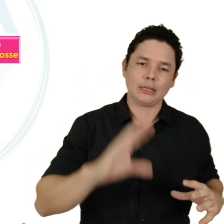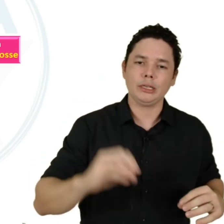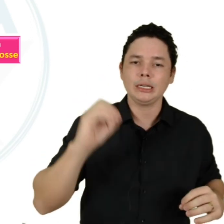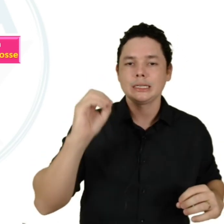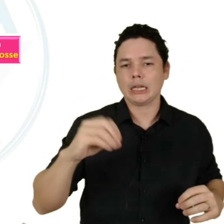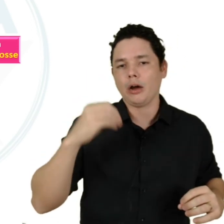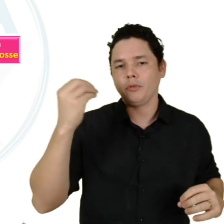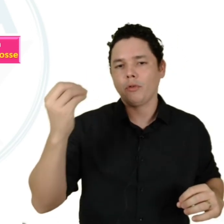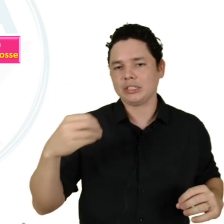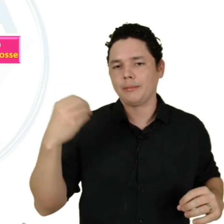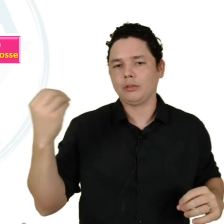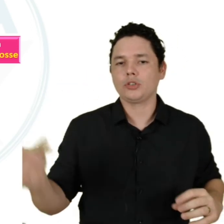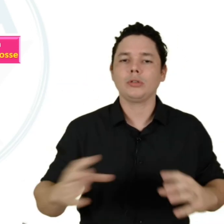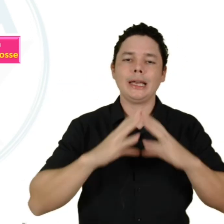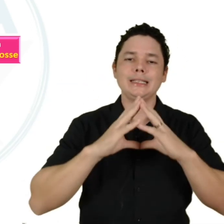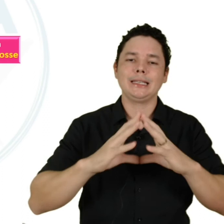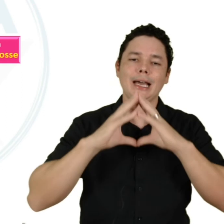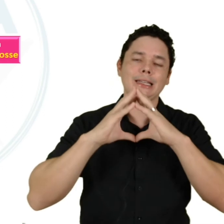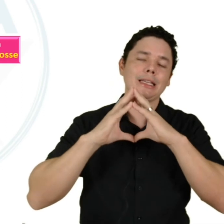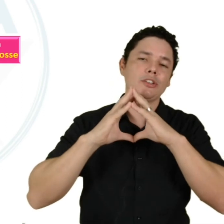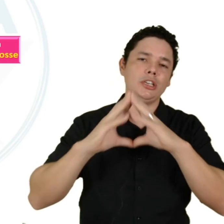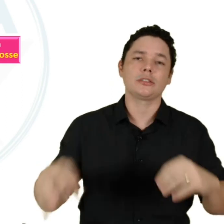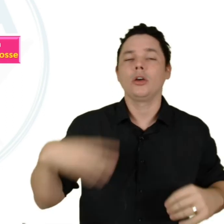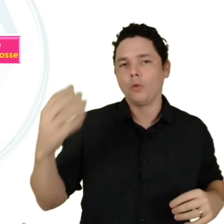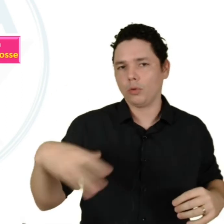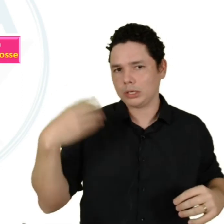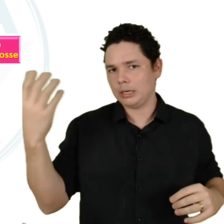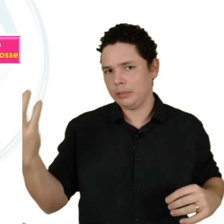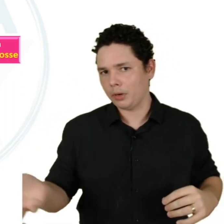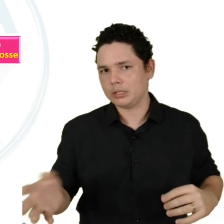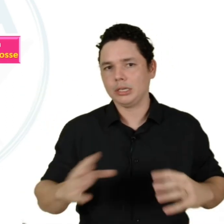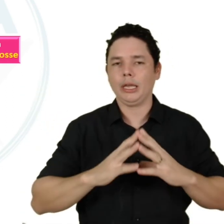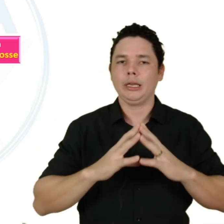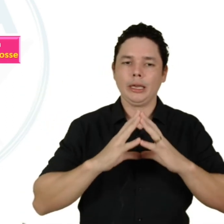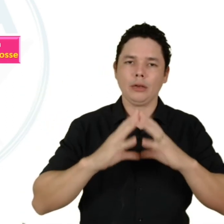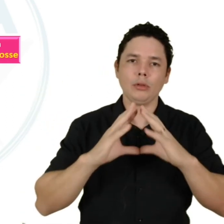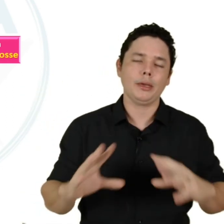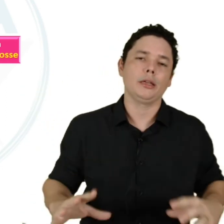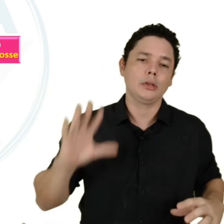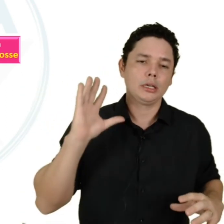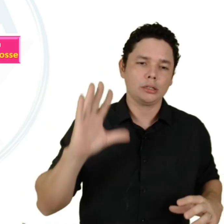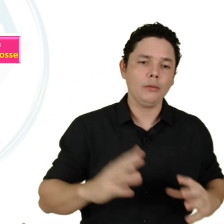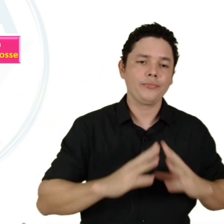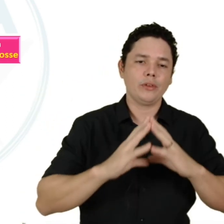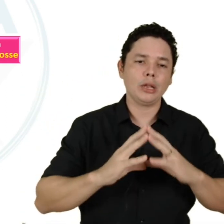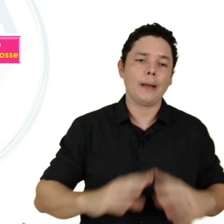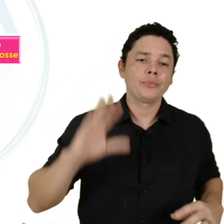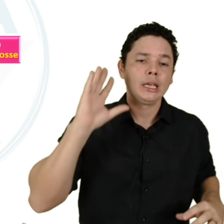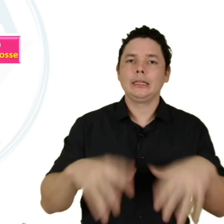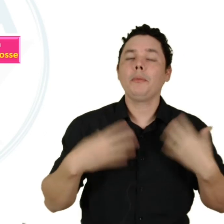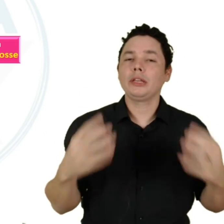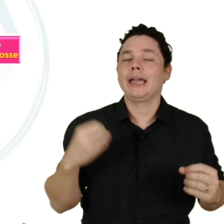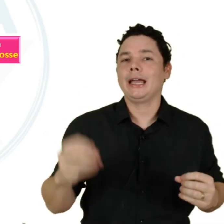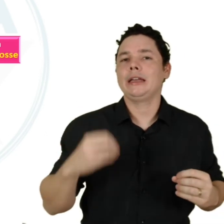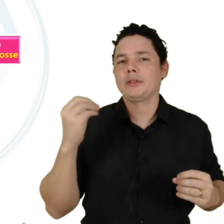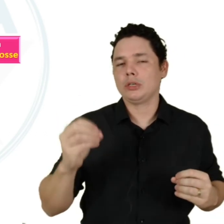será gratuita, salvo o afastamento do titular exceder a 30 dias ou outra hipótese em regulamento. Então, vamos lá.